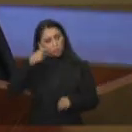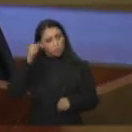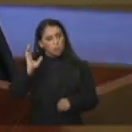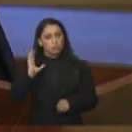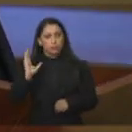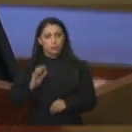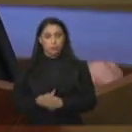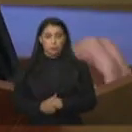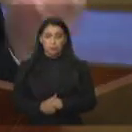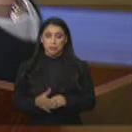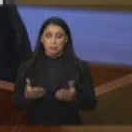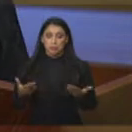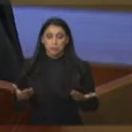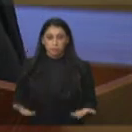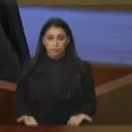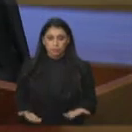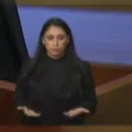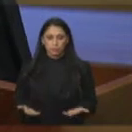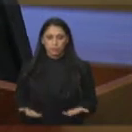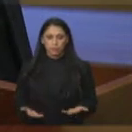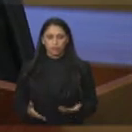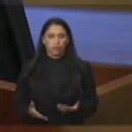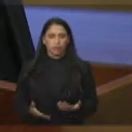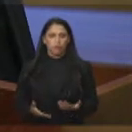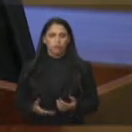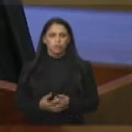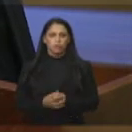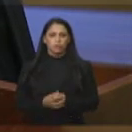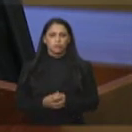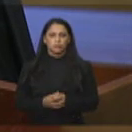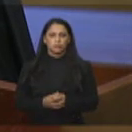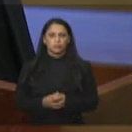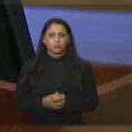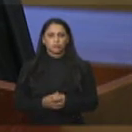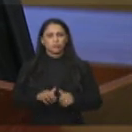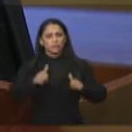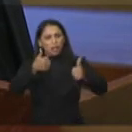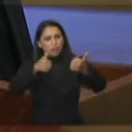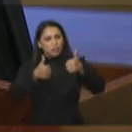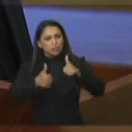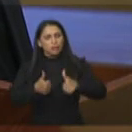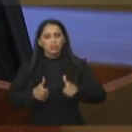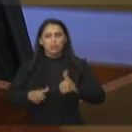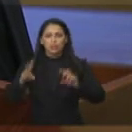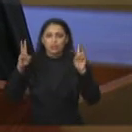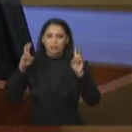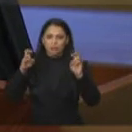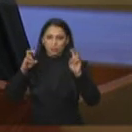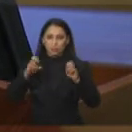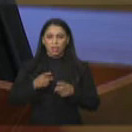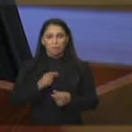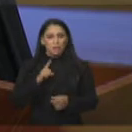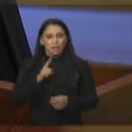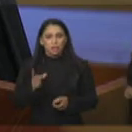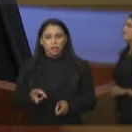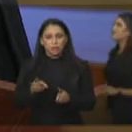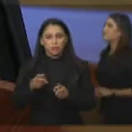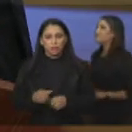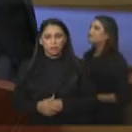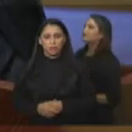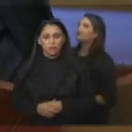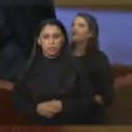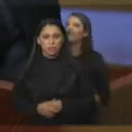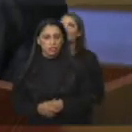Weber. Enfim, por qualquer ângulo que se aprecie a matéria, não me parece defensável impedir o